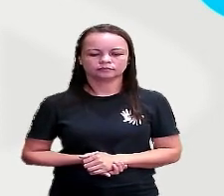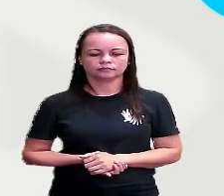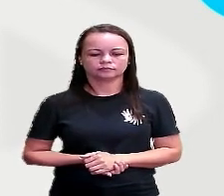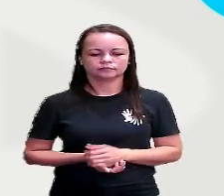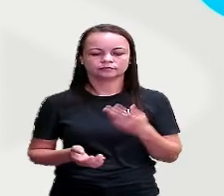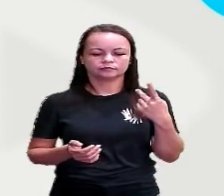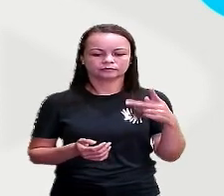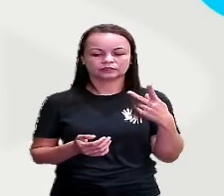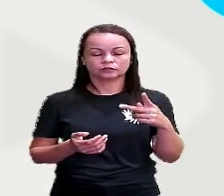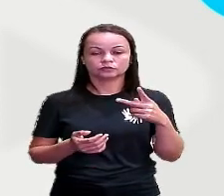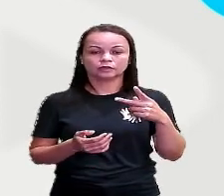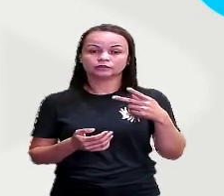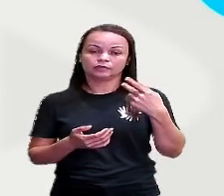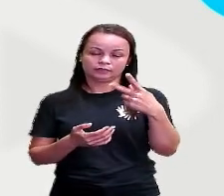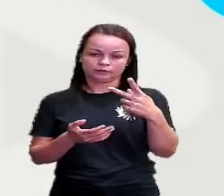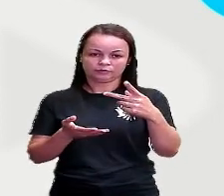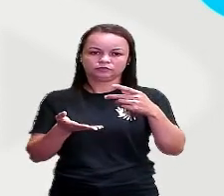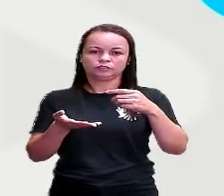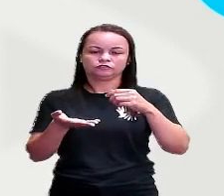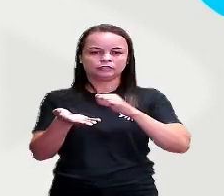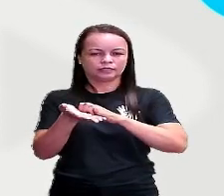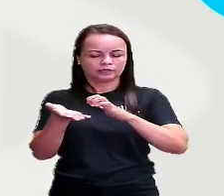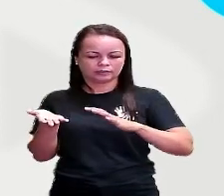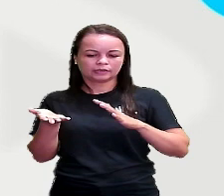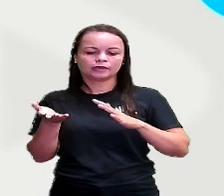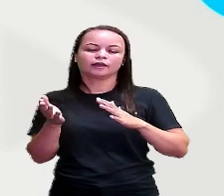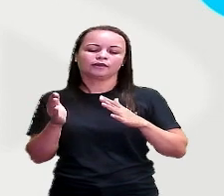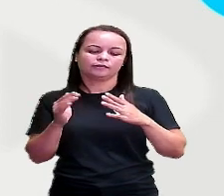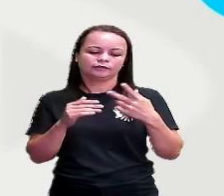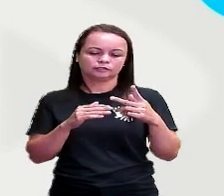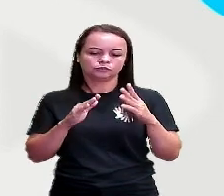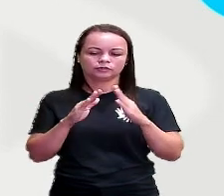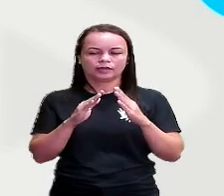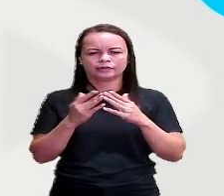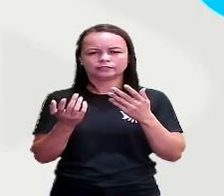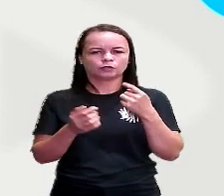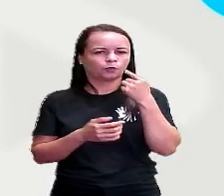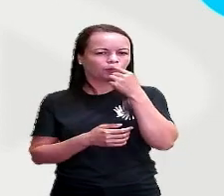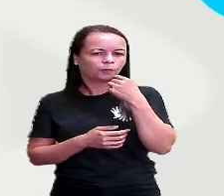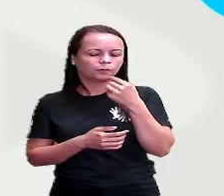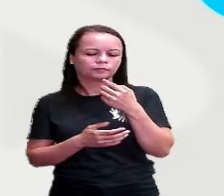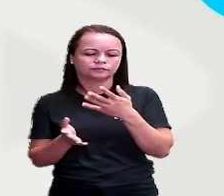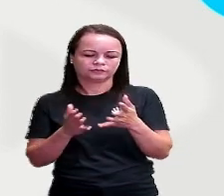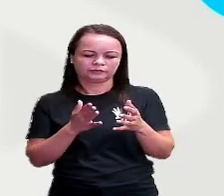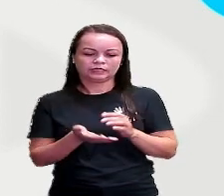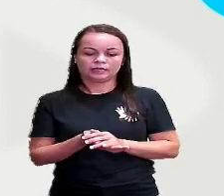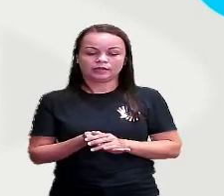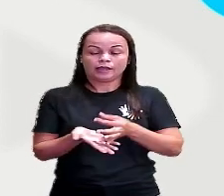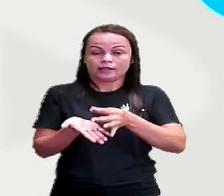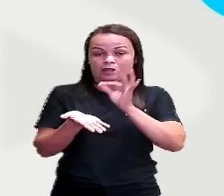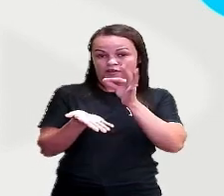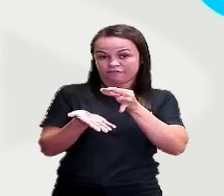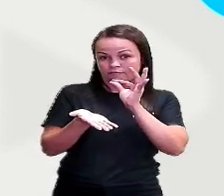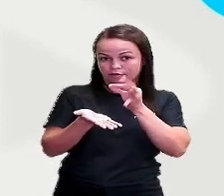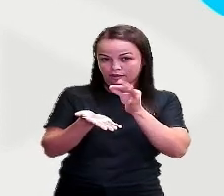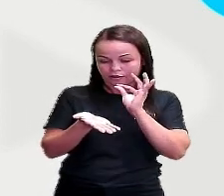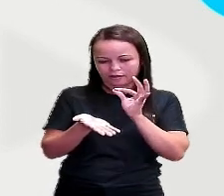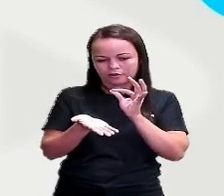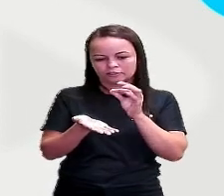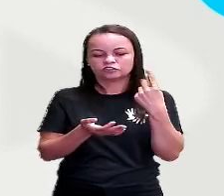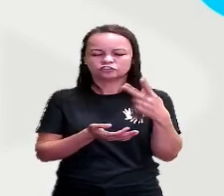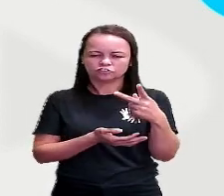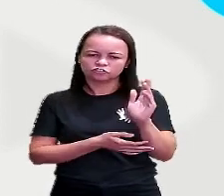No caso, essa é para vocês fazerem em casa, mas a gente pode discutir aqui. Então, ó, boca, né? Paroxítona. Café, ó, já